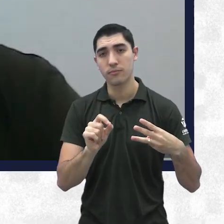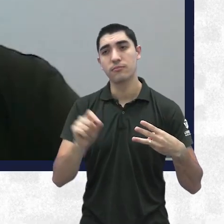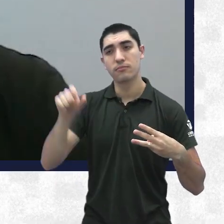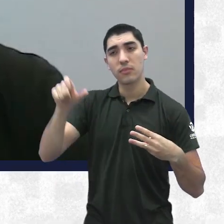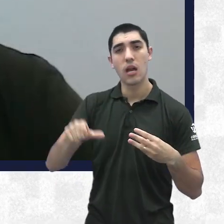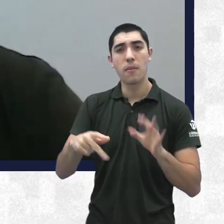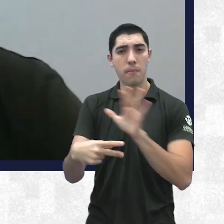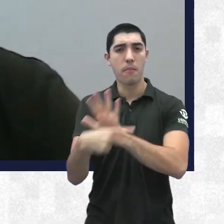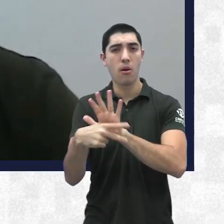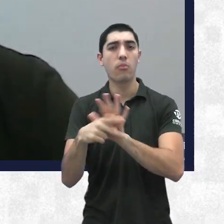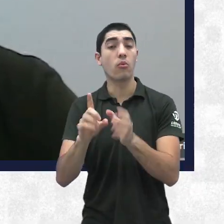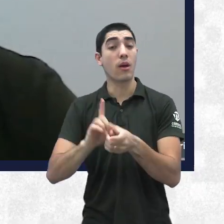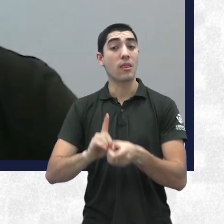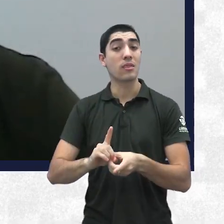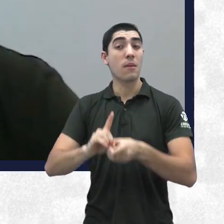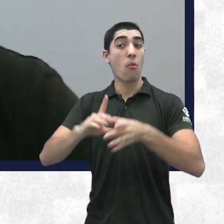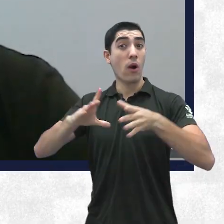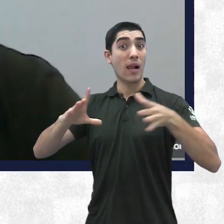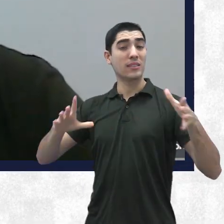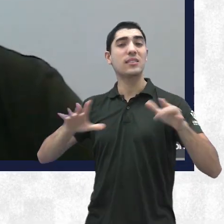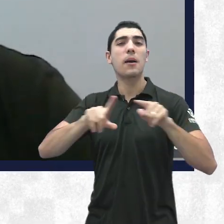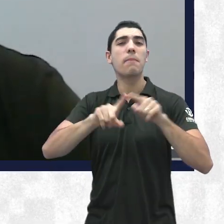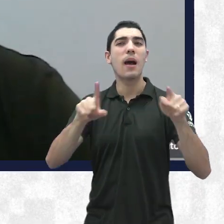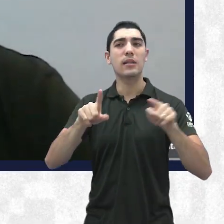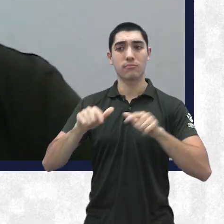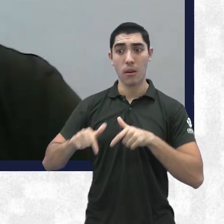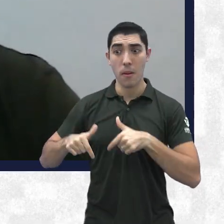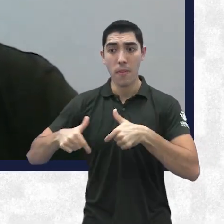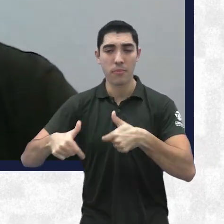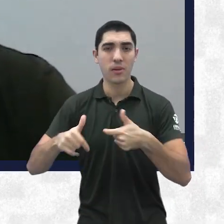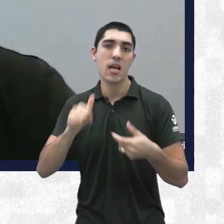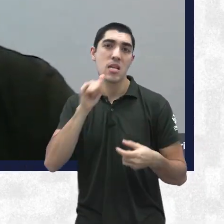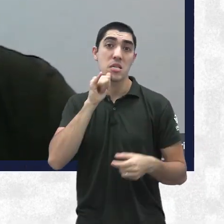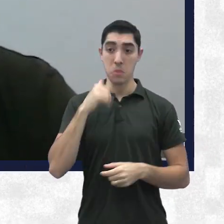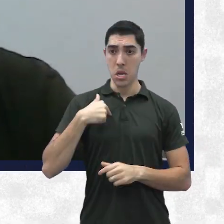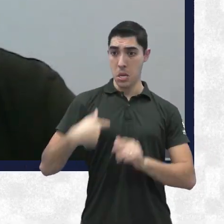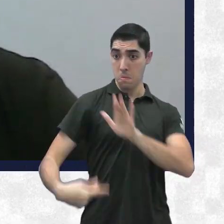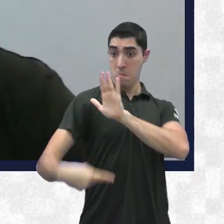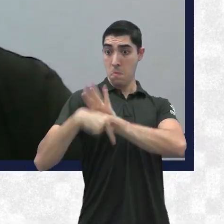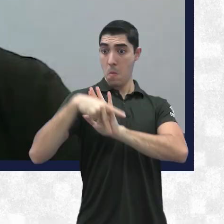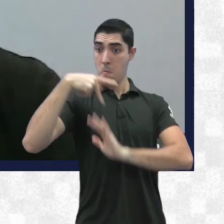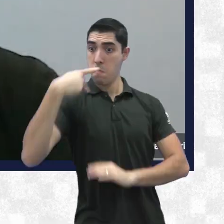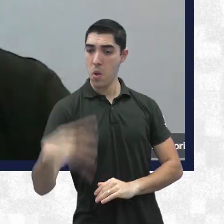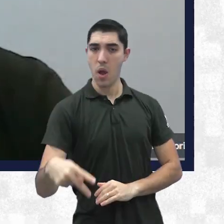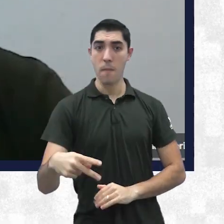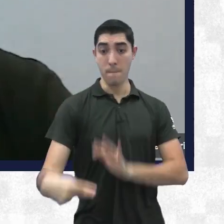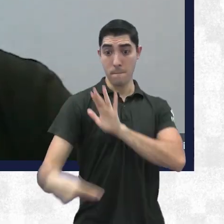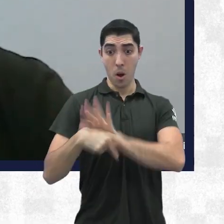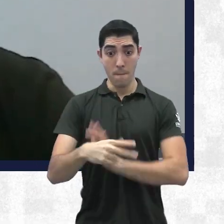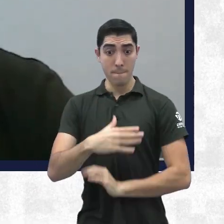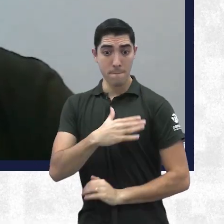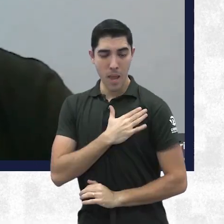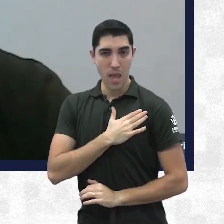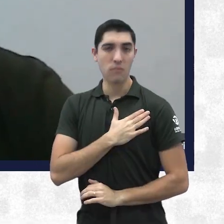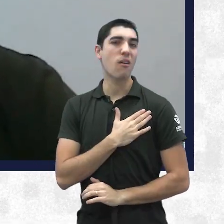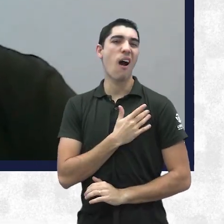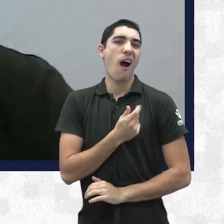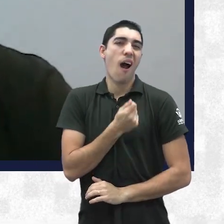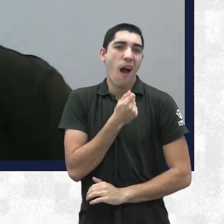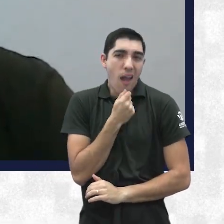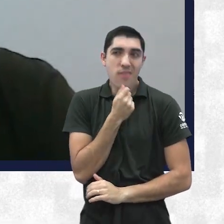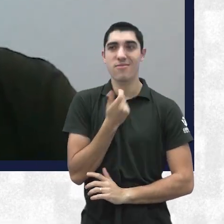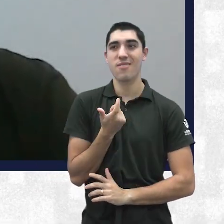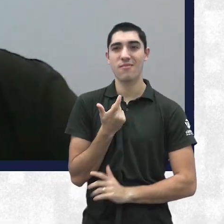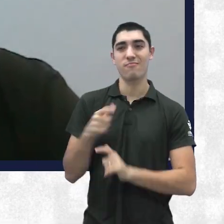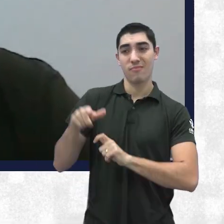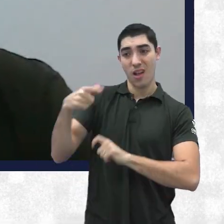a insípida democracia que existe no Brasil. Essa ideia de pertencimento ainda não foi inculcada